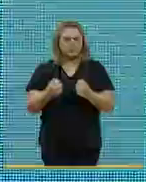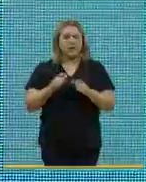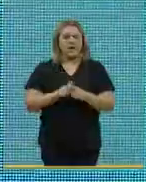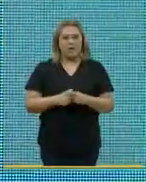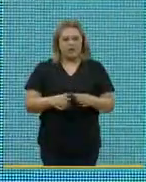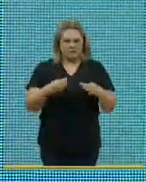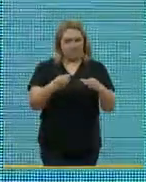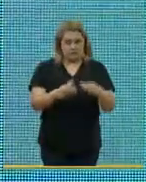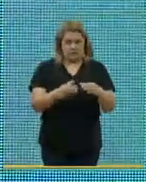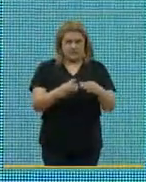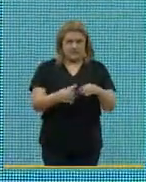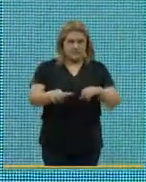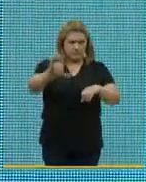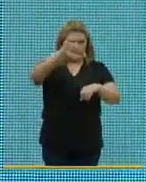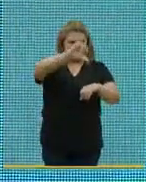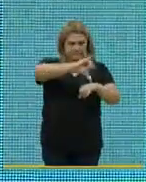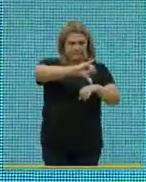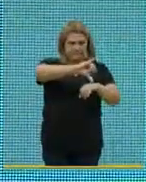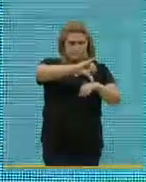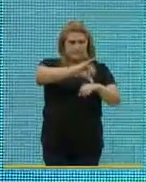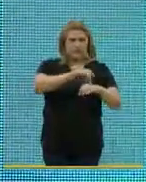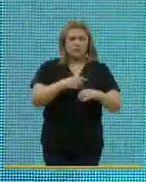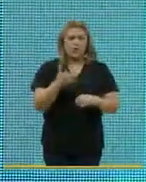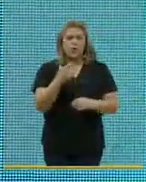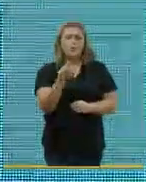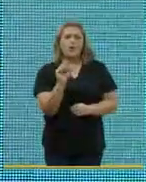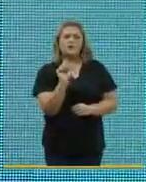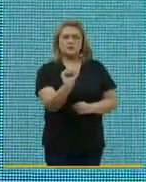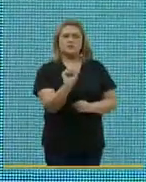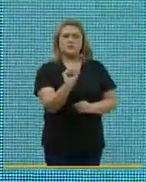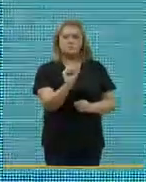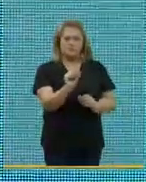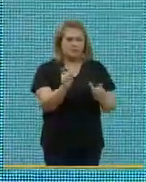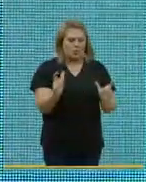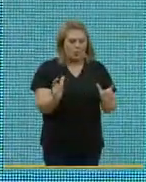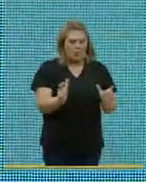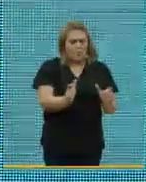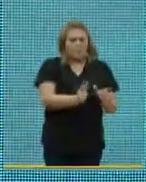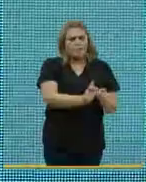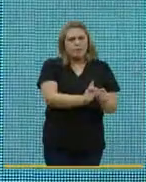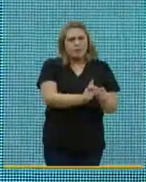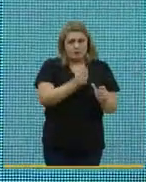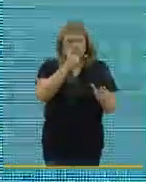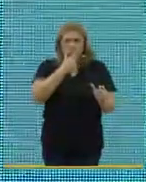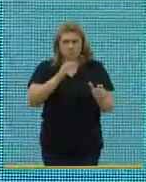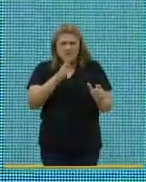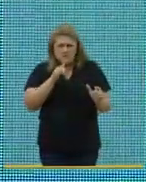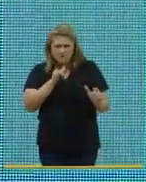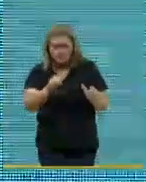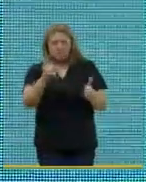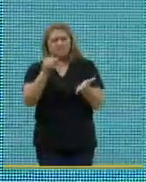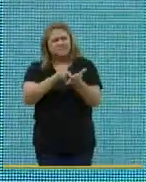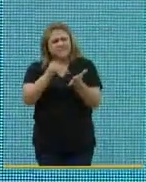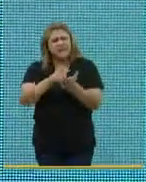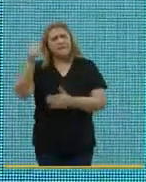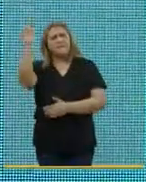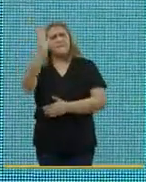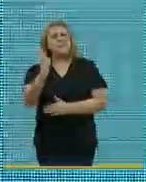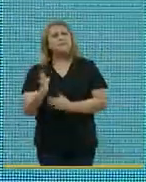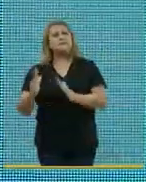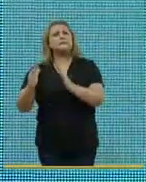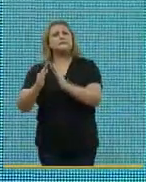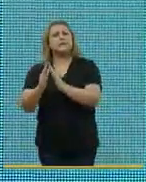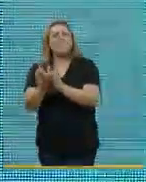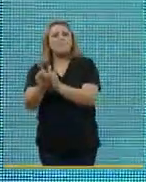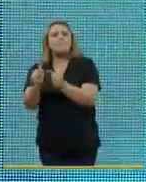bolo que é especialista nisso têm afirmado e eu fui estudar ele tem toda a razão o brasil hoje tem mais imóveis vazios no